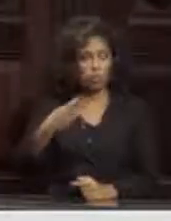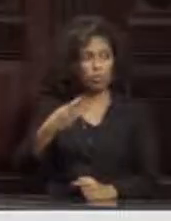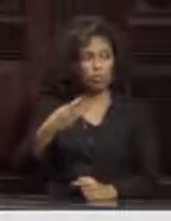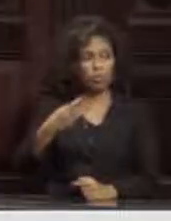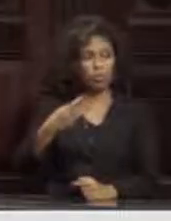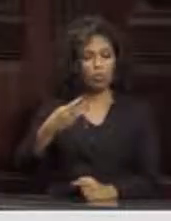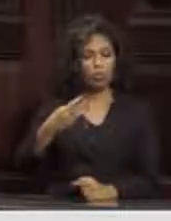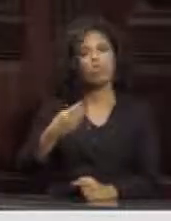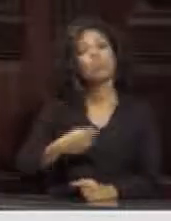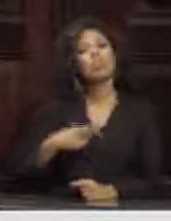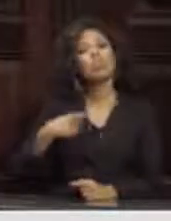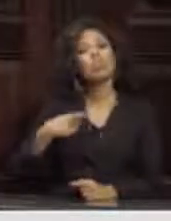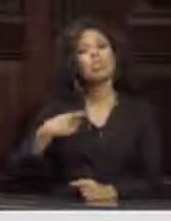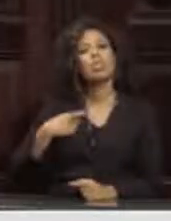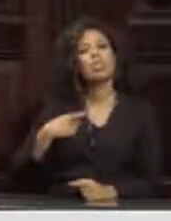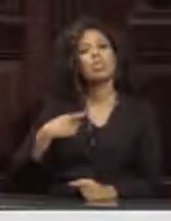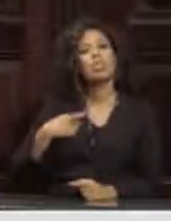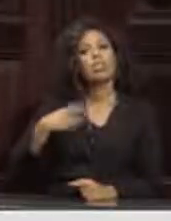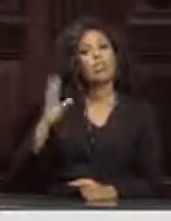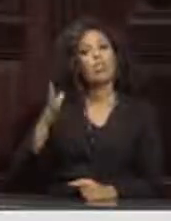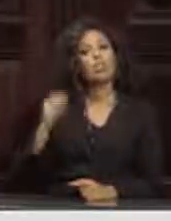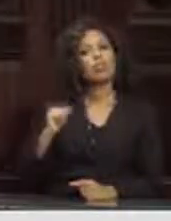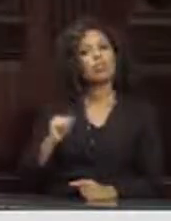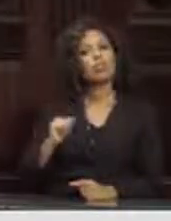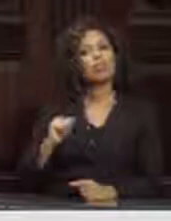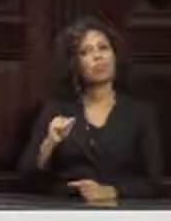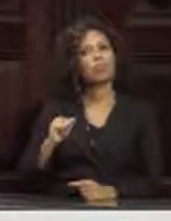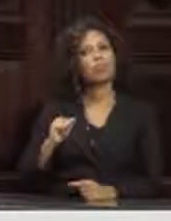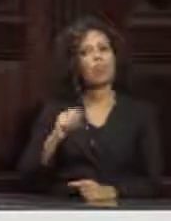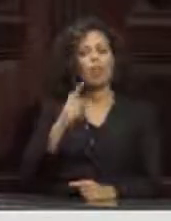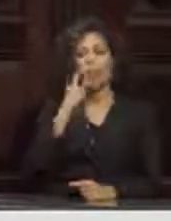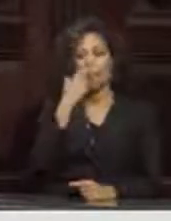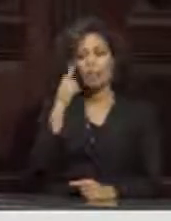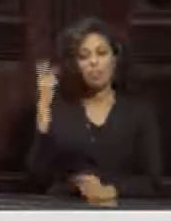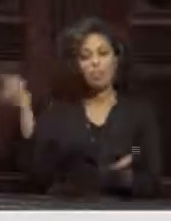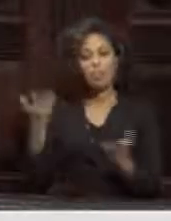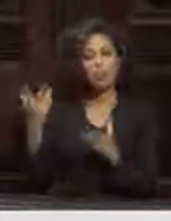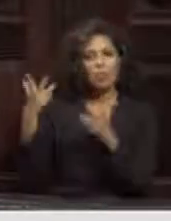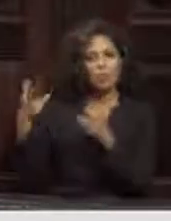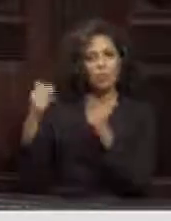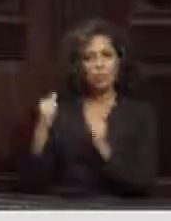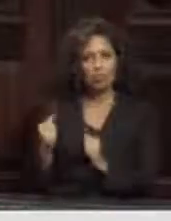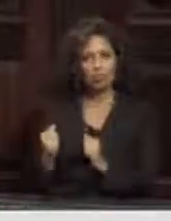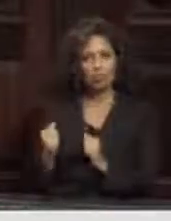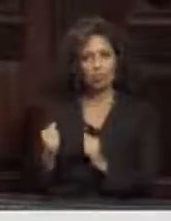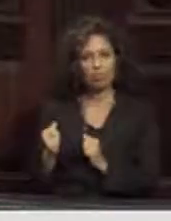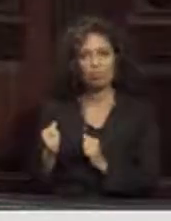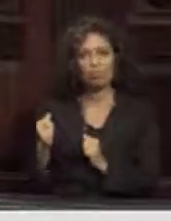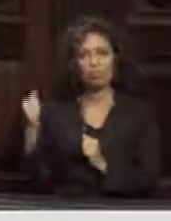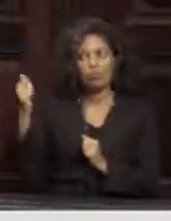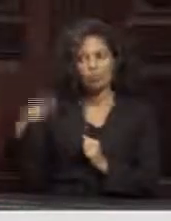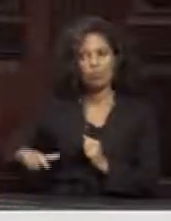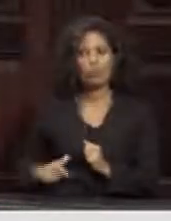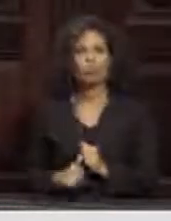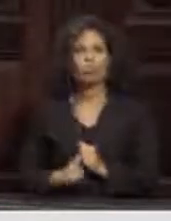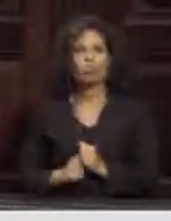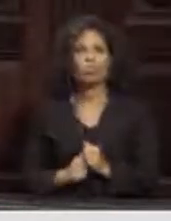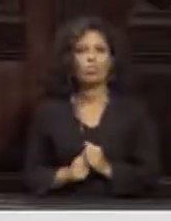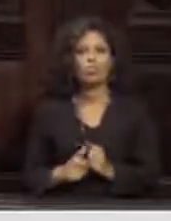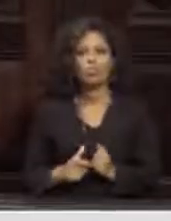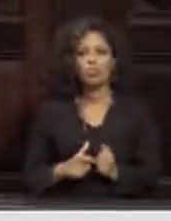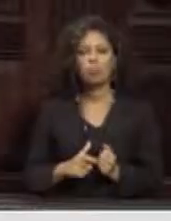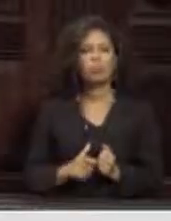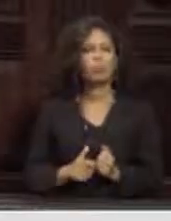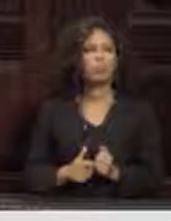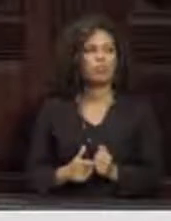em 750 milhões e, ao que parece, agora faz uma nova proposta para um novo endividamento de